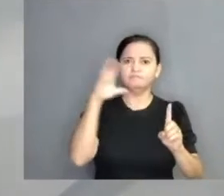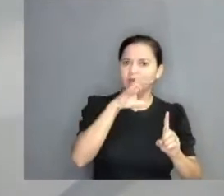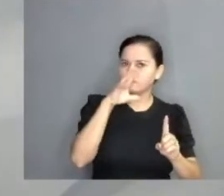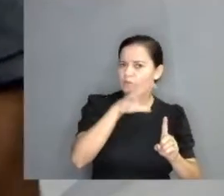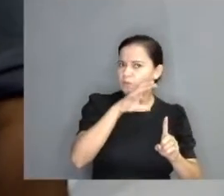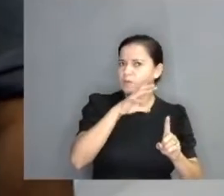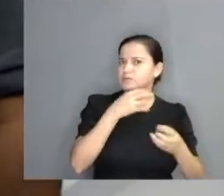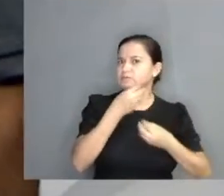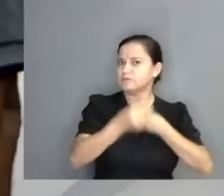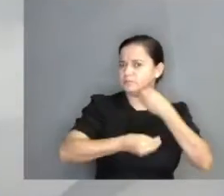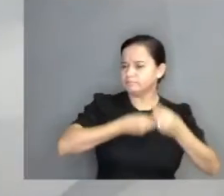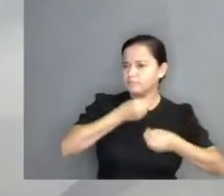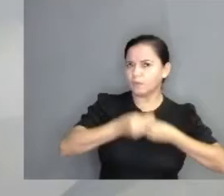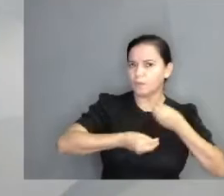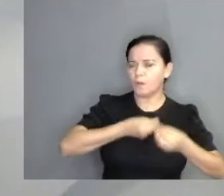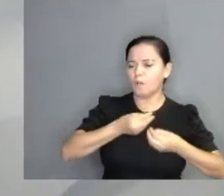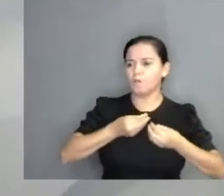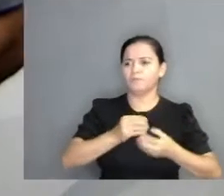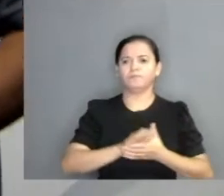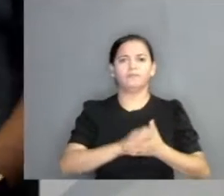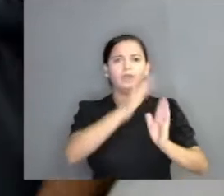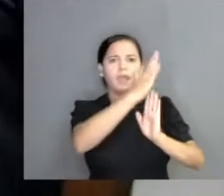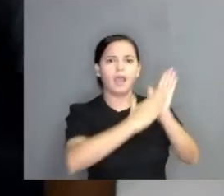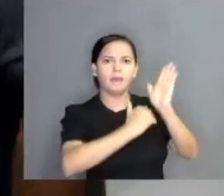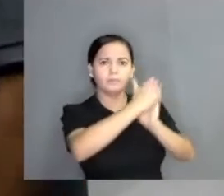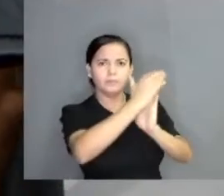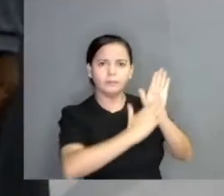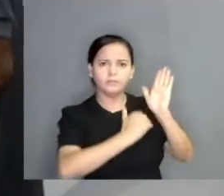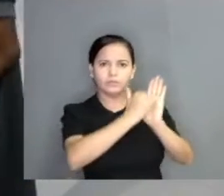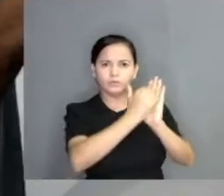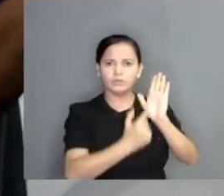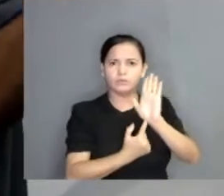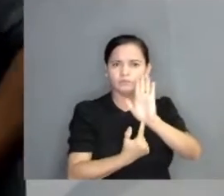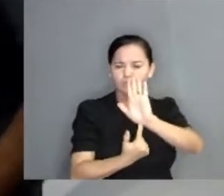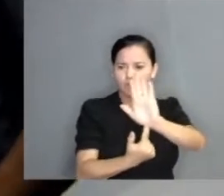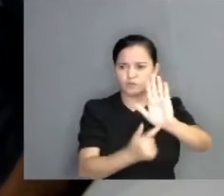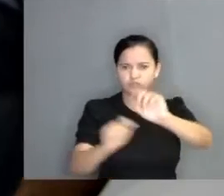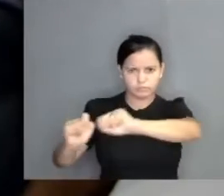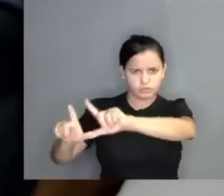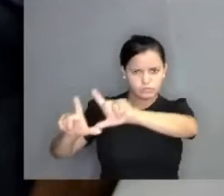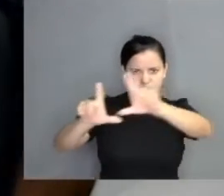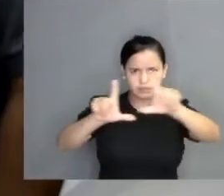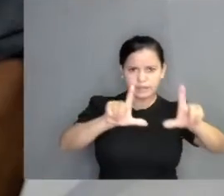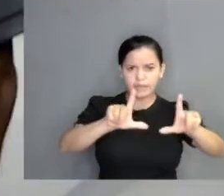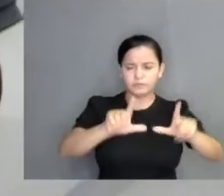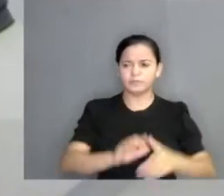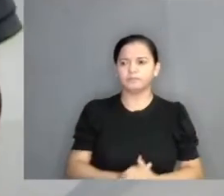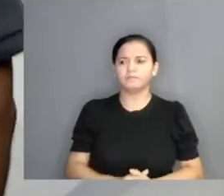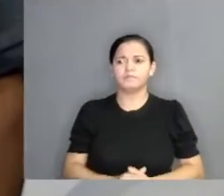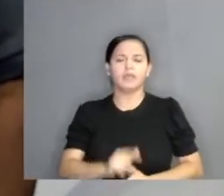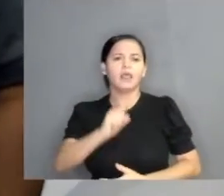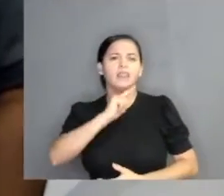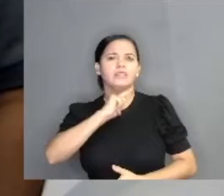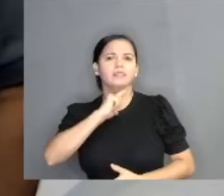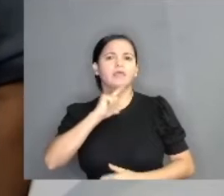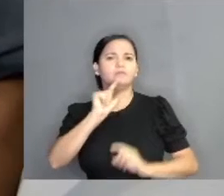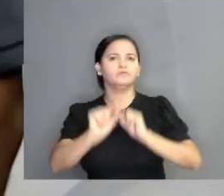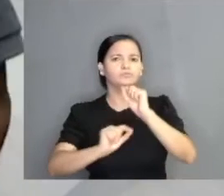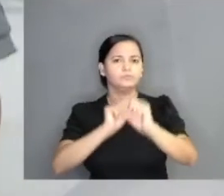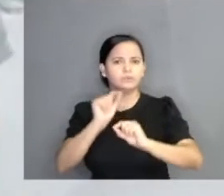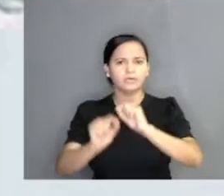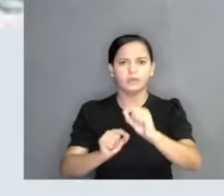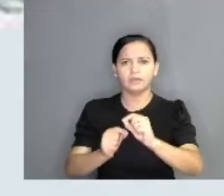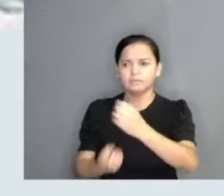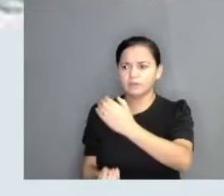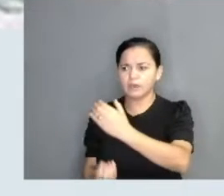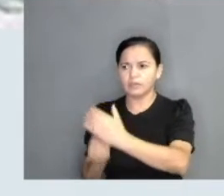uma ideia, essa pintura fica na Capela Sistina. Nós temos a criação do homem. Né?